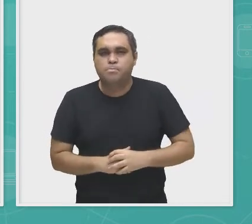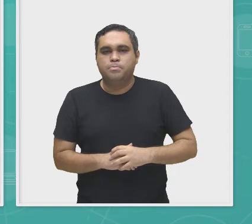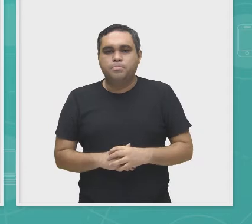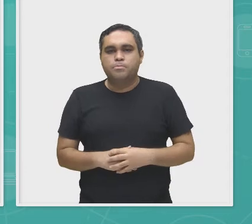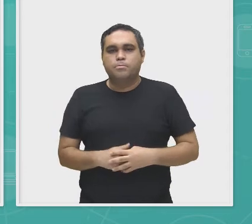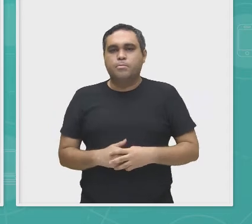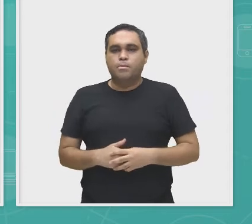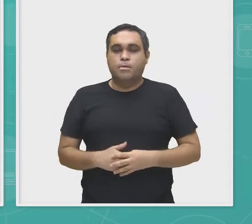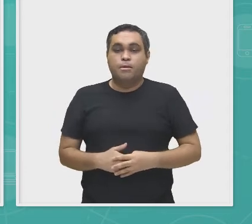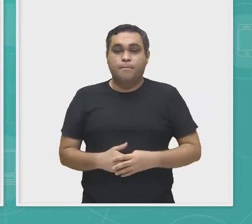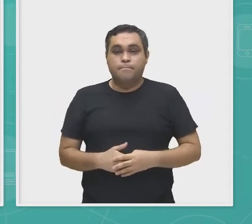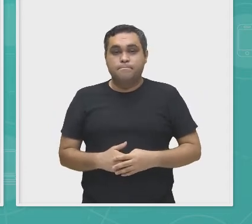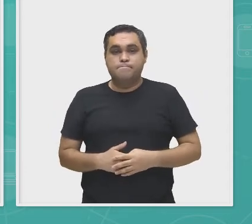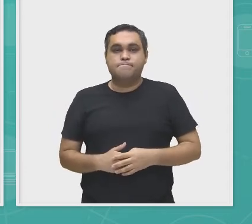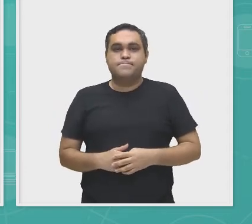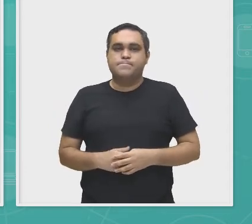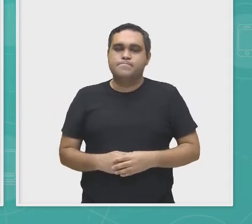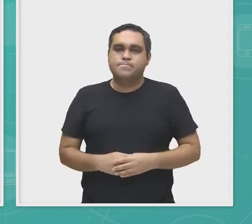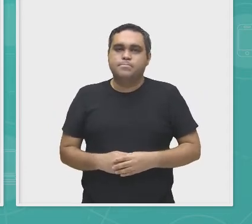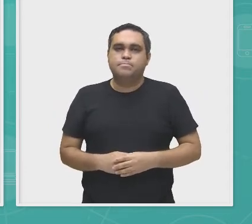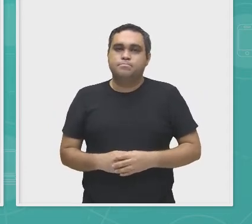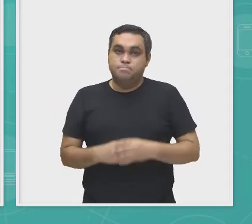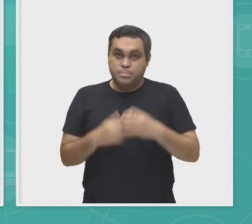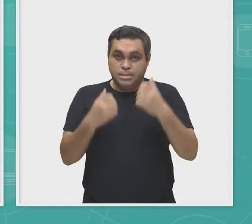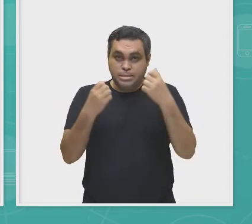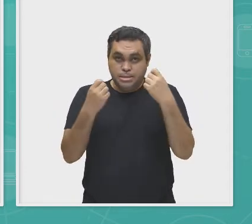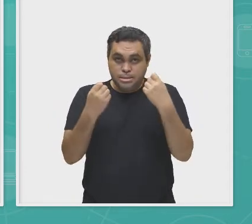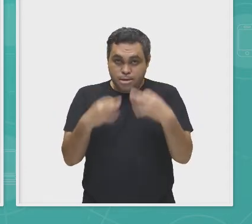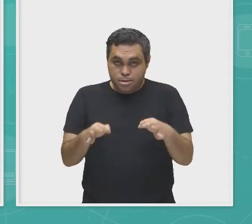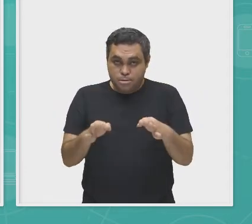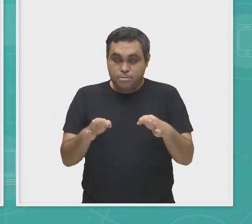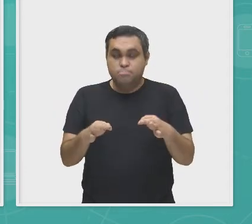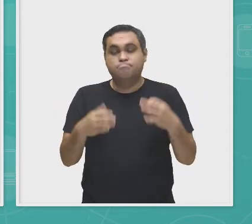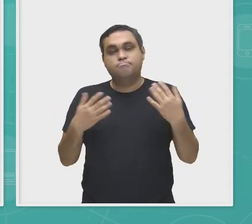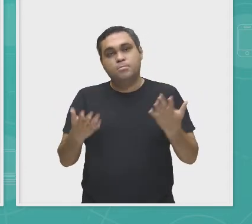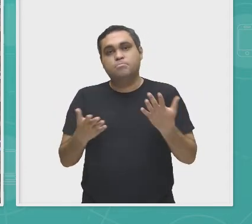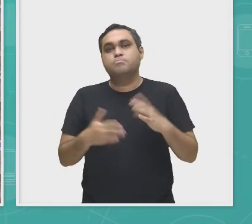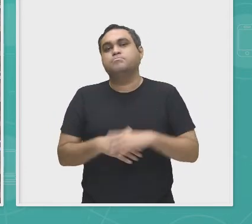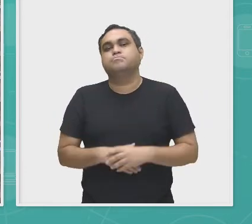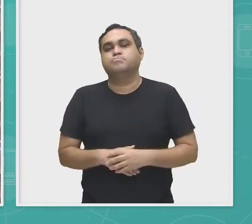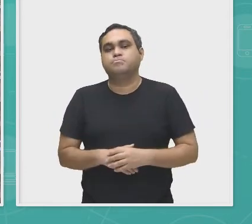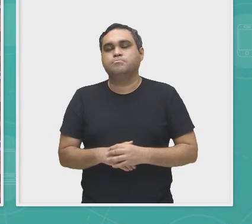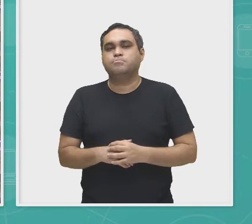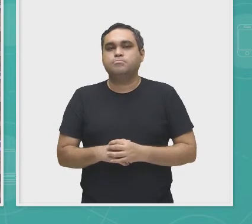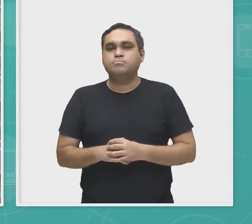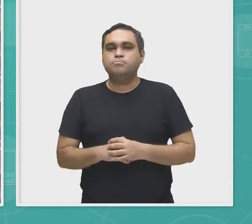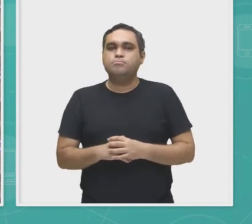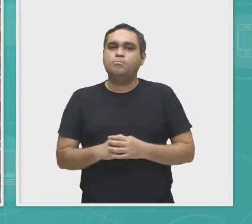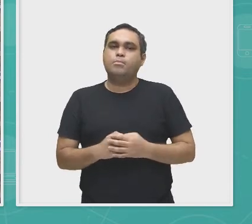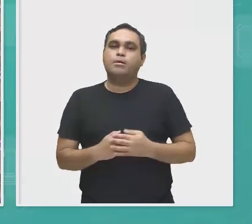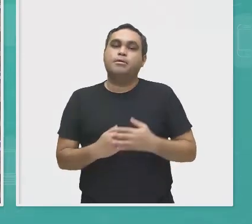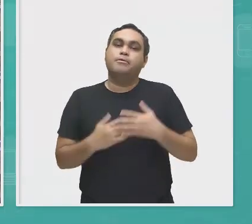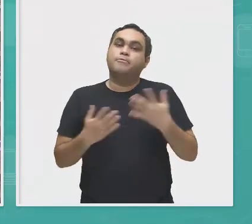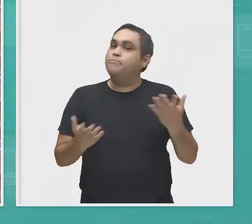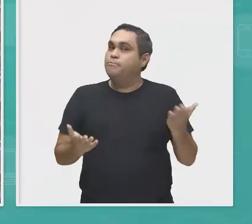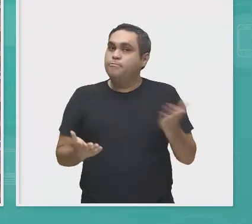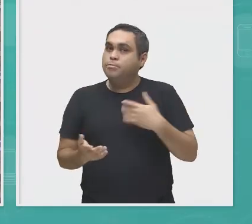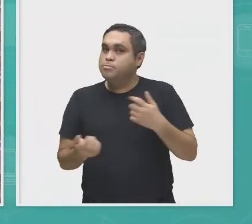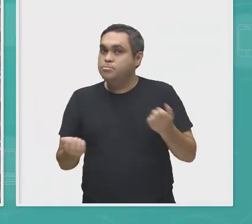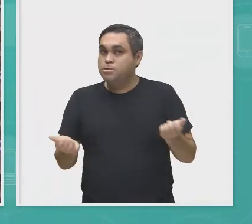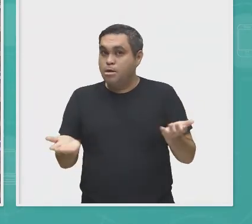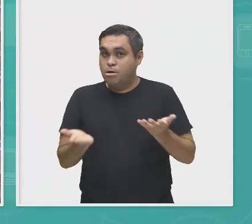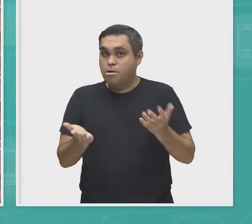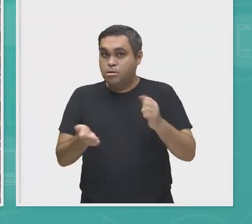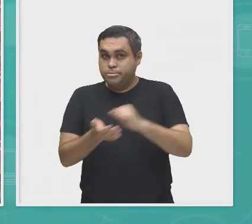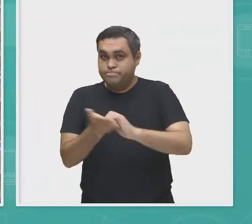50 menos 15, 35. Perfeito? Muito bem, meus queridos alunos do nosso querido Amazonas. Vamos agora para a